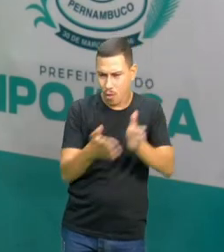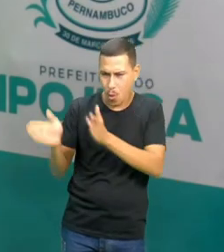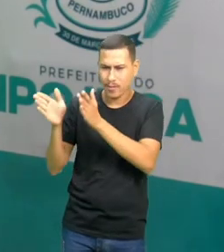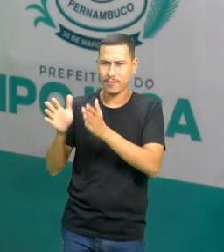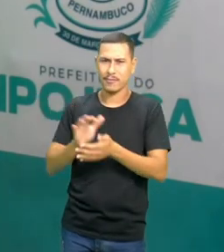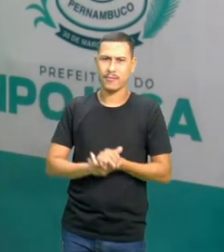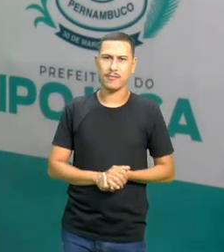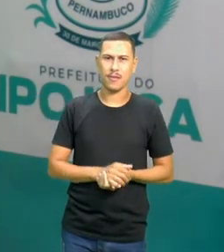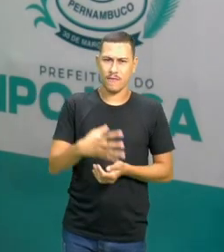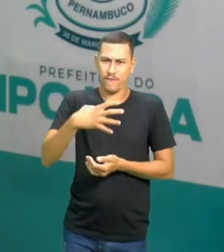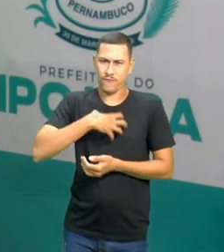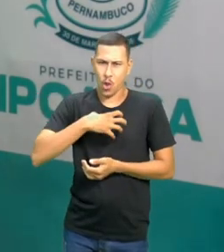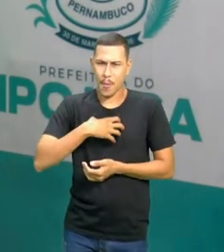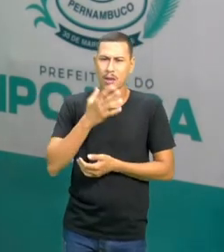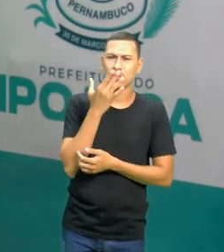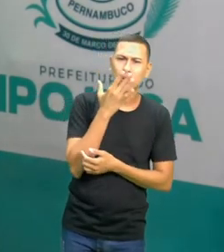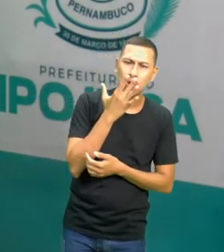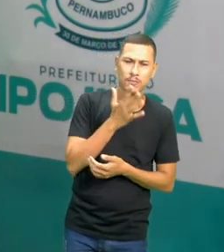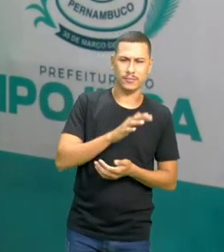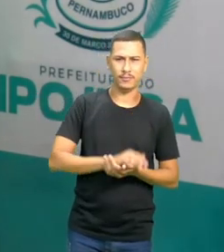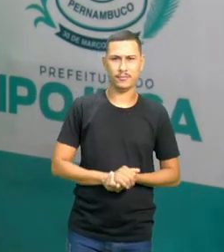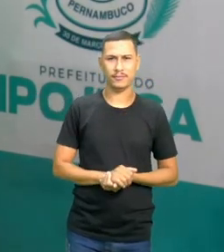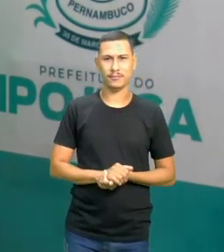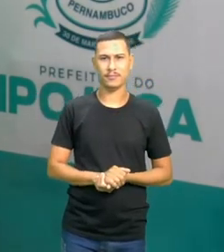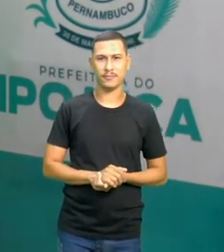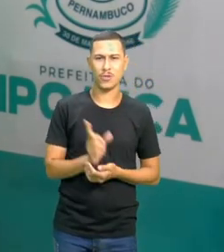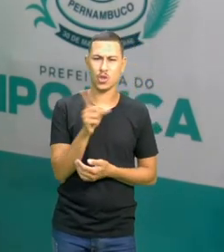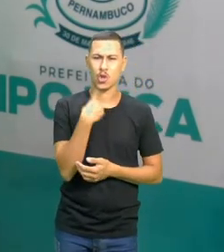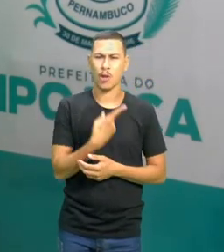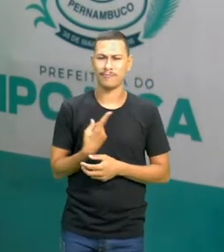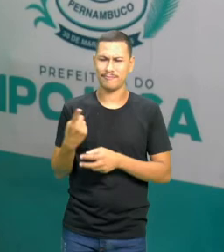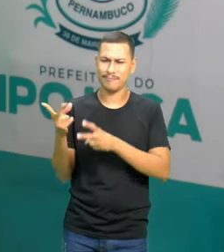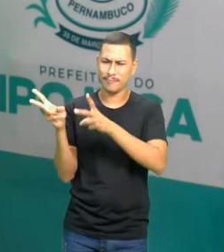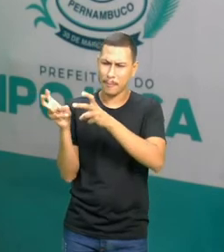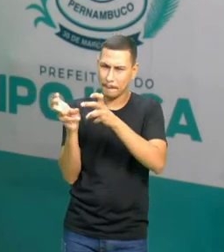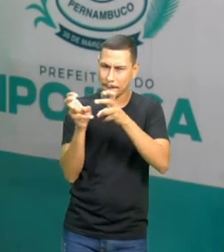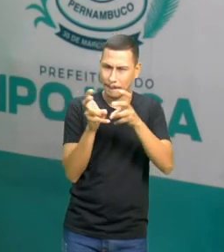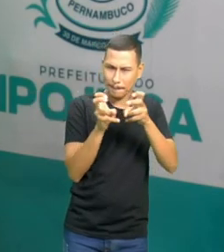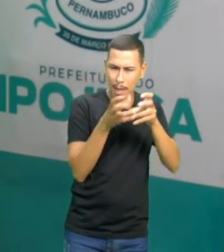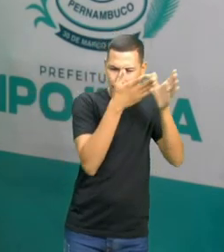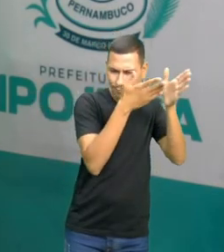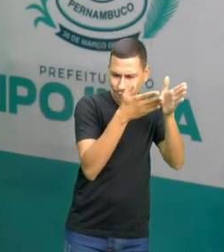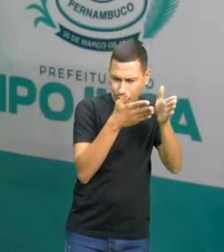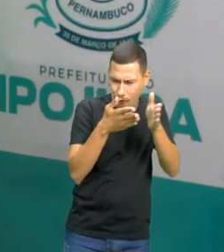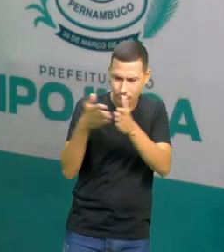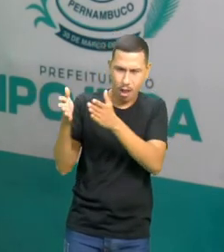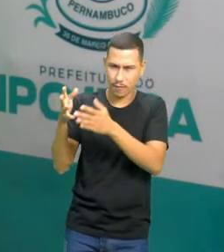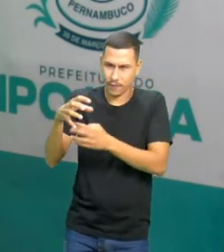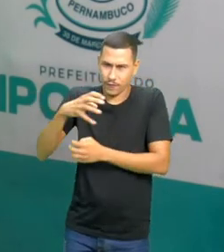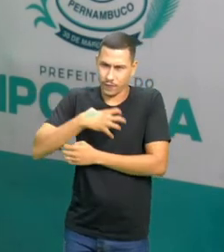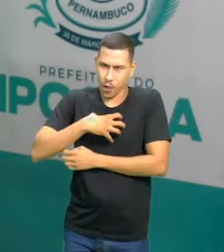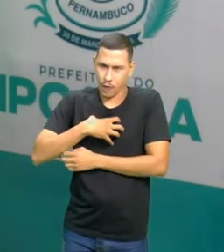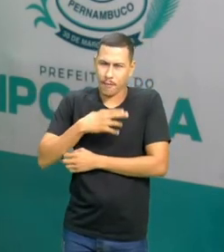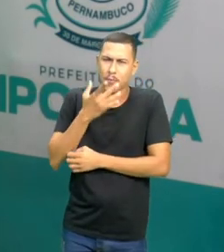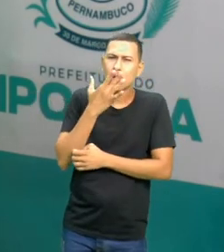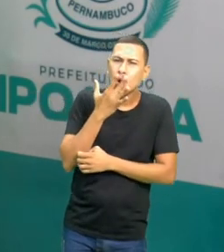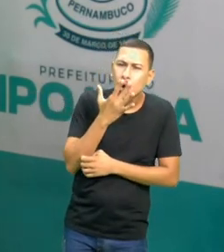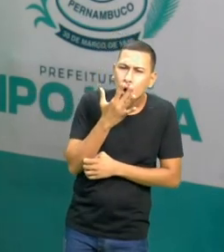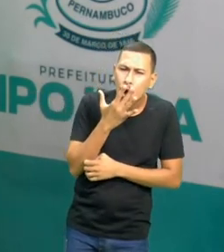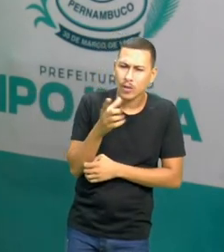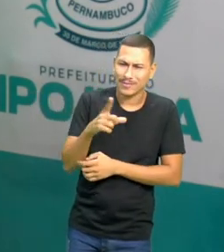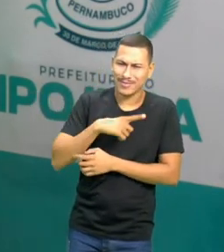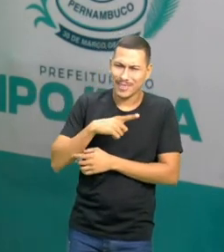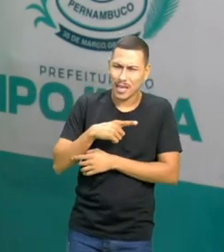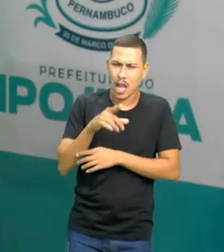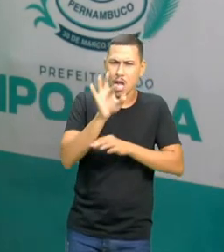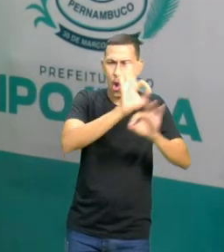padrão, forma e cores. Portanto, vimos que na sequência das formas e das cores segue um padrão